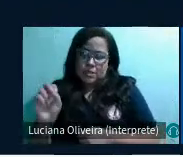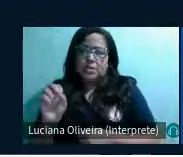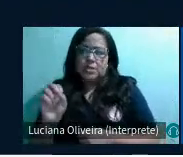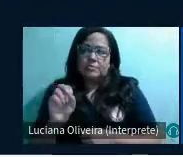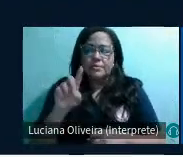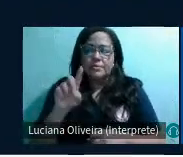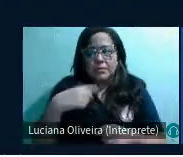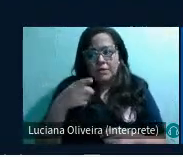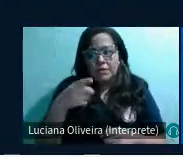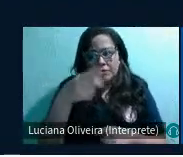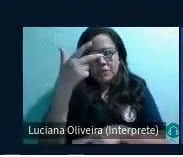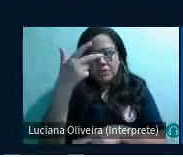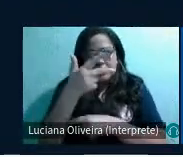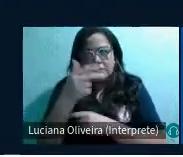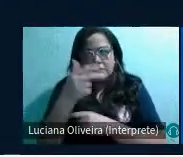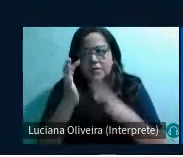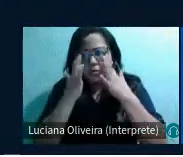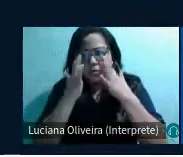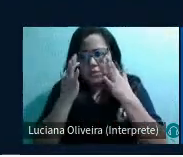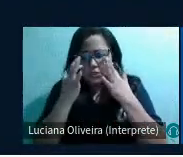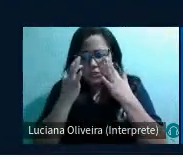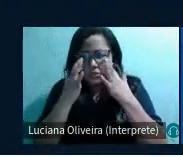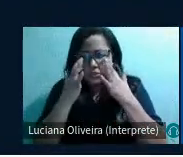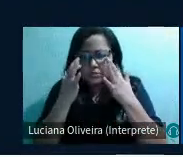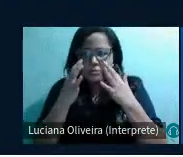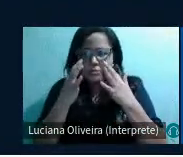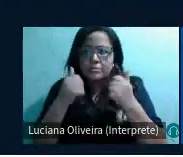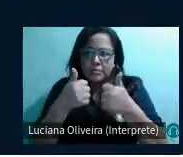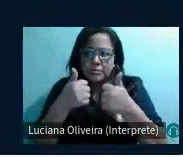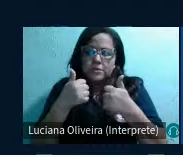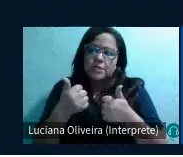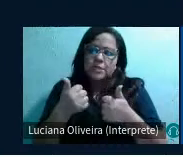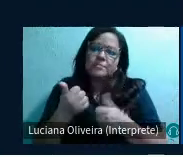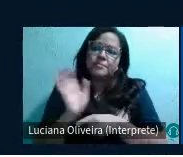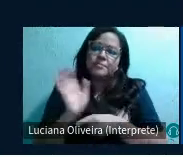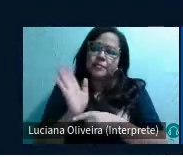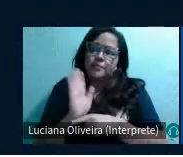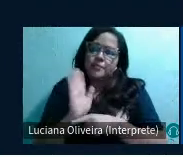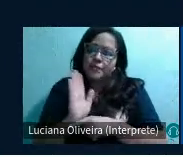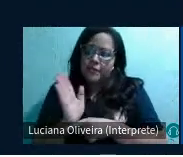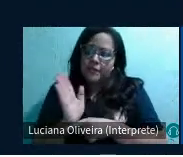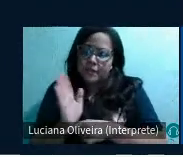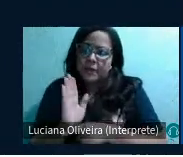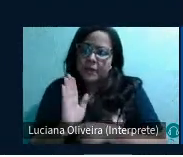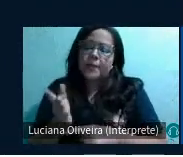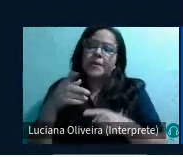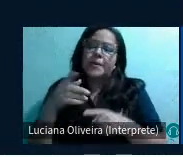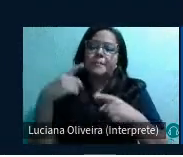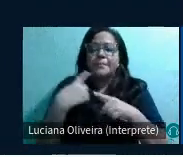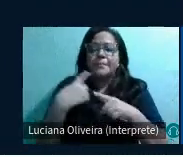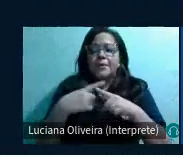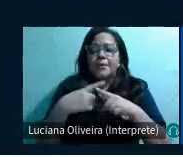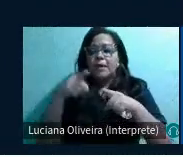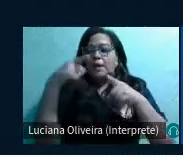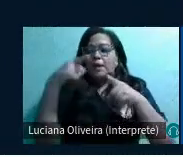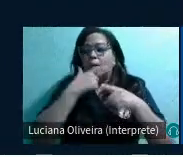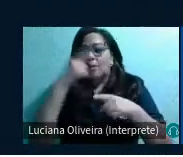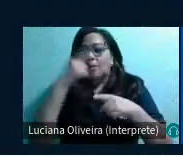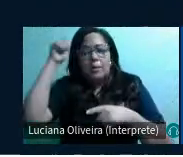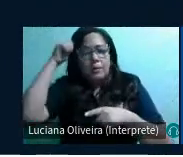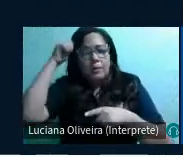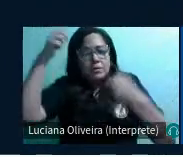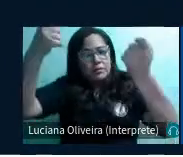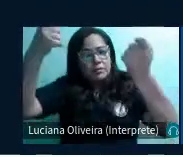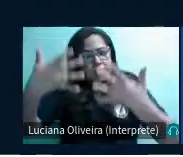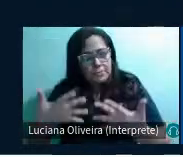né, o filme, que ele vai estar falando um pouquinho sobre isso, né? Vai ser um drama, né?